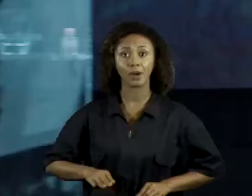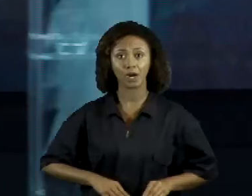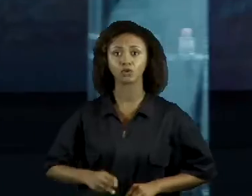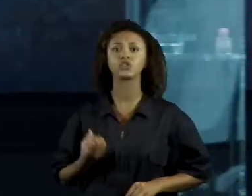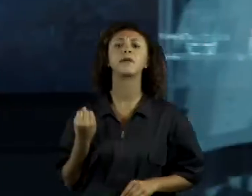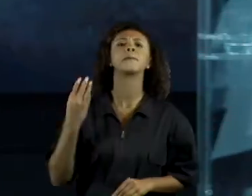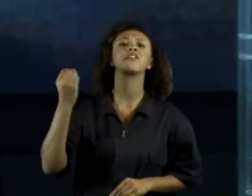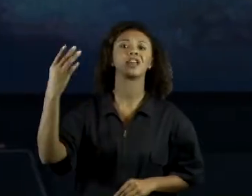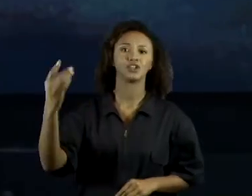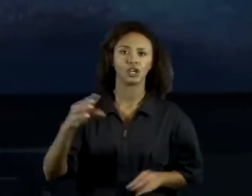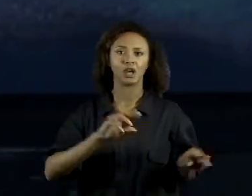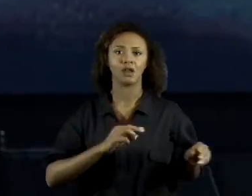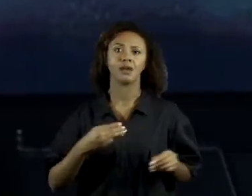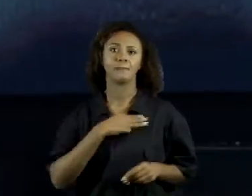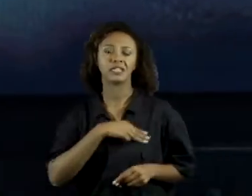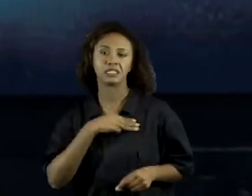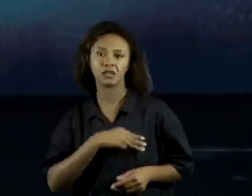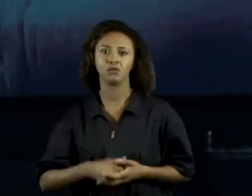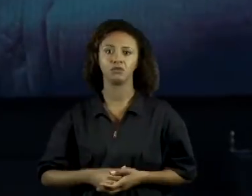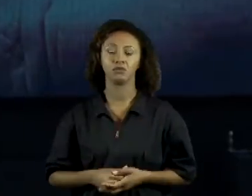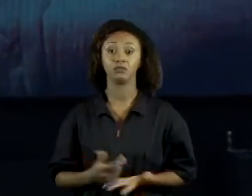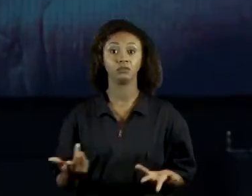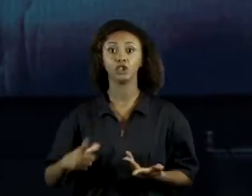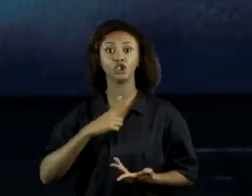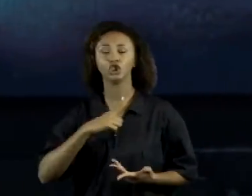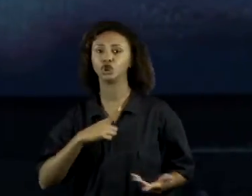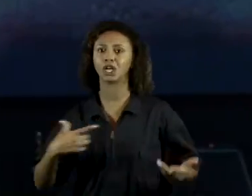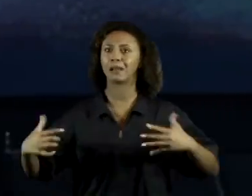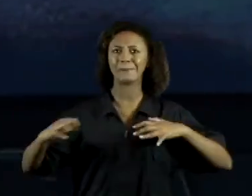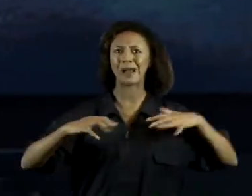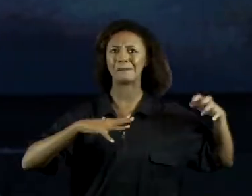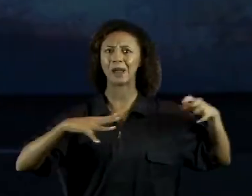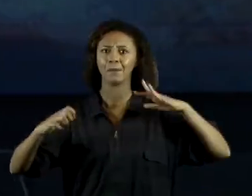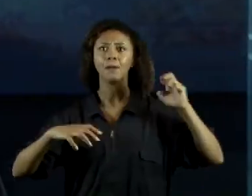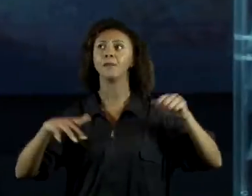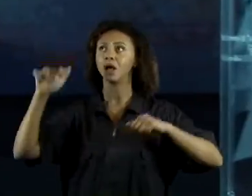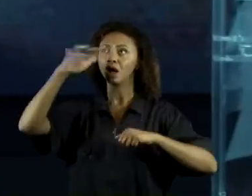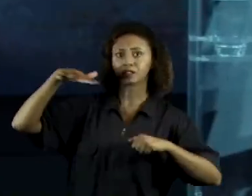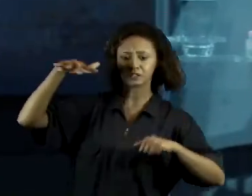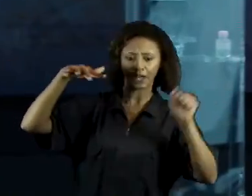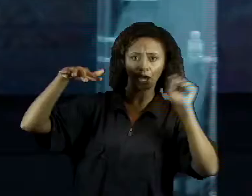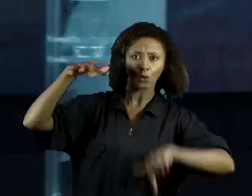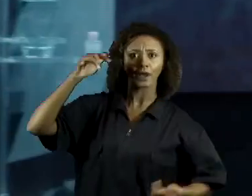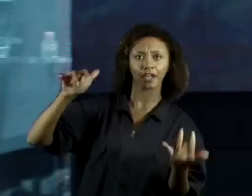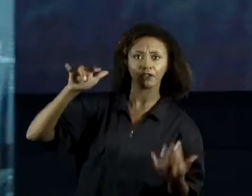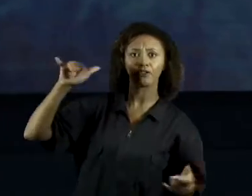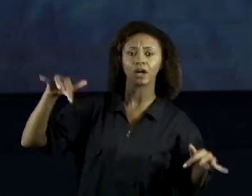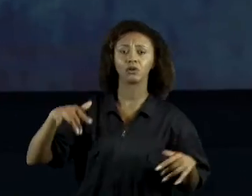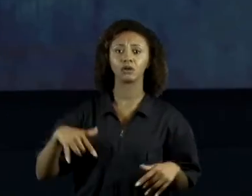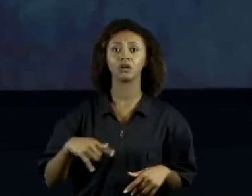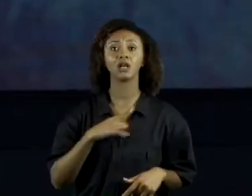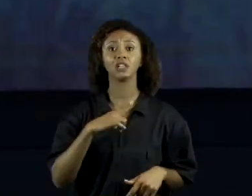fácil, né? Era pau toda hora, era guerra contra o diabo. E aí ele então quis voltar para a casa da mamãe.